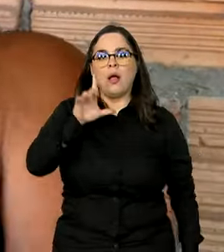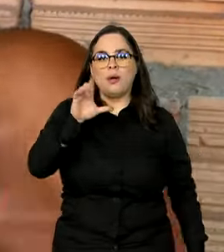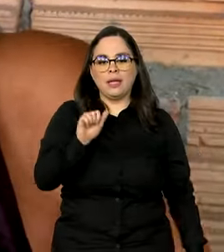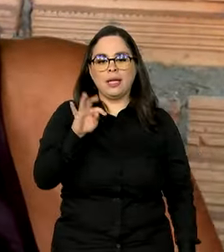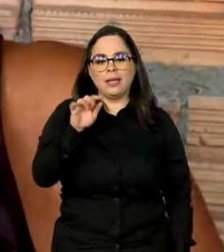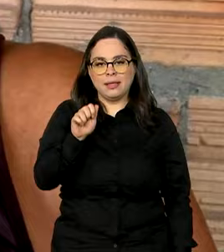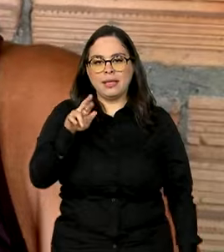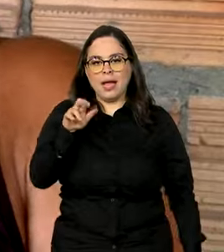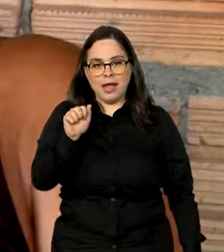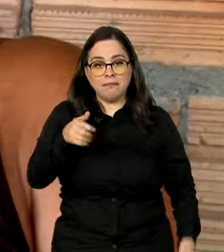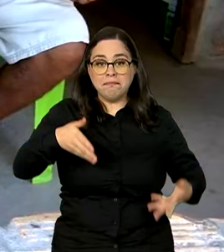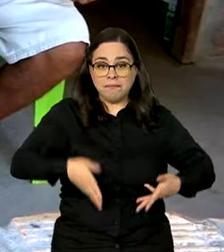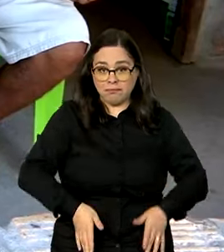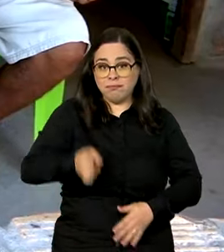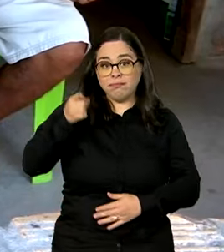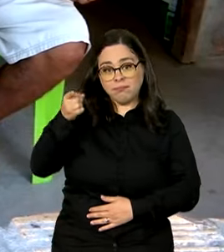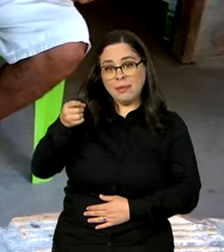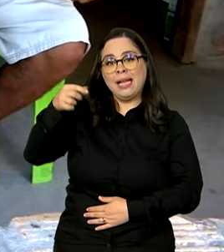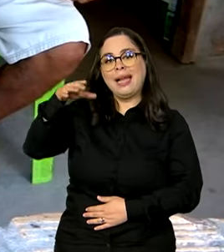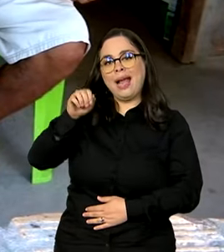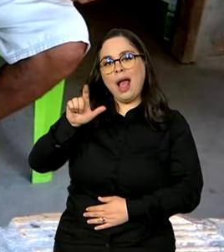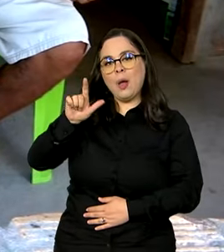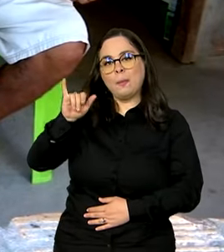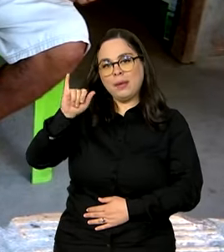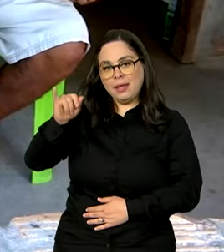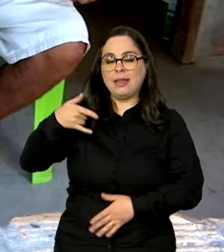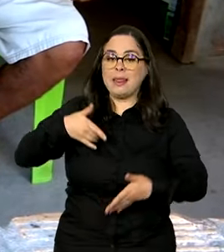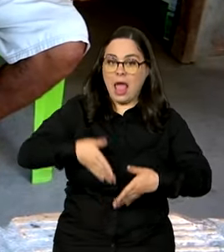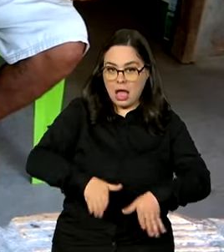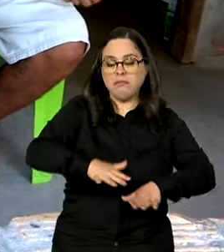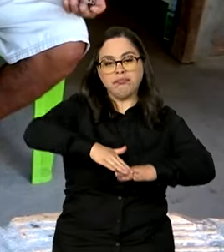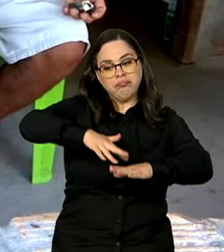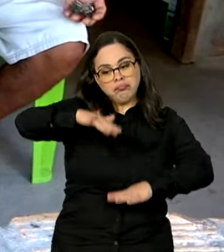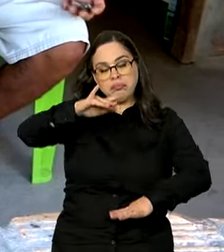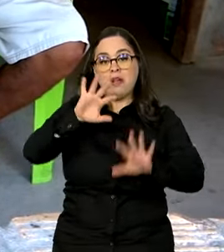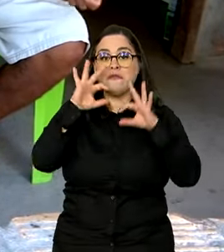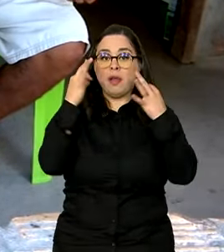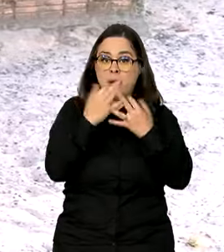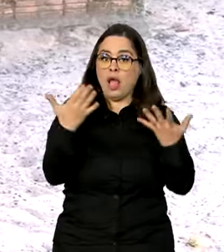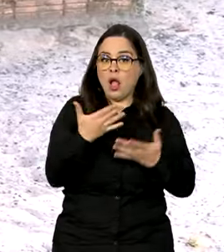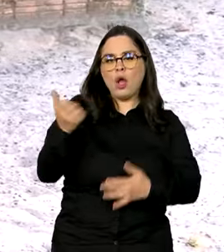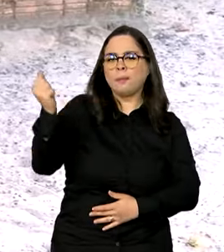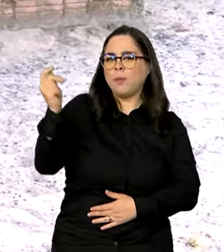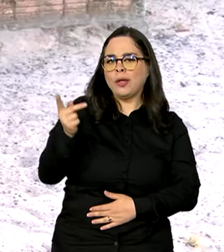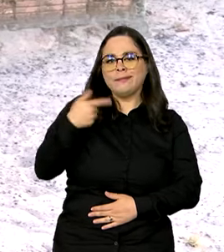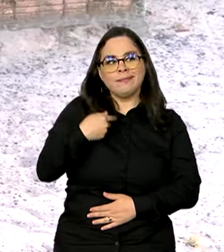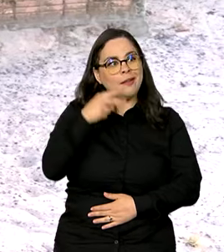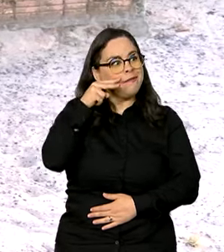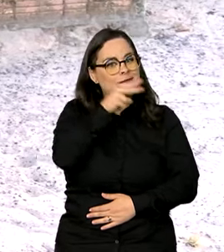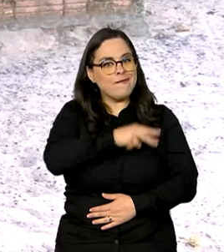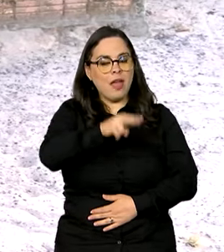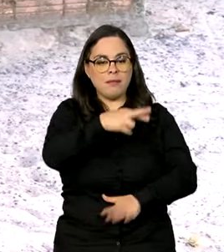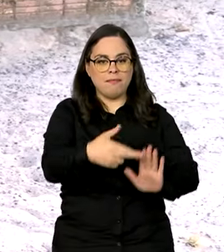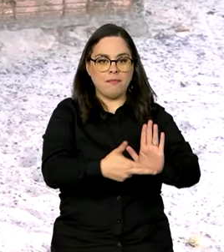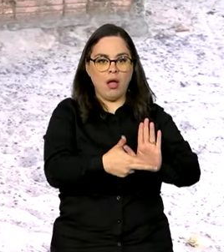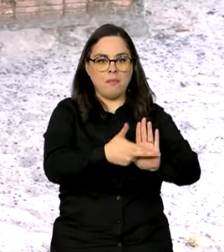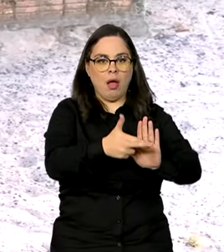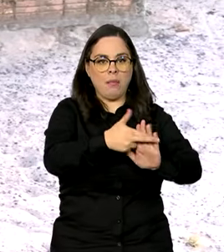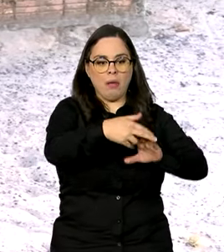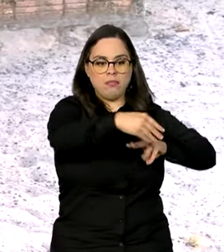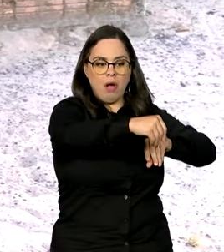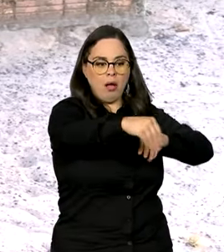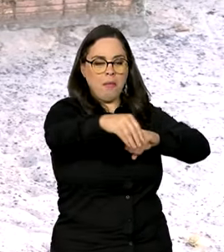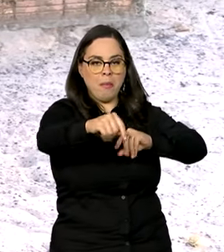calbi nasceu, cresceu, constituiu família e agora, aposentado, vê chegar a regularização das